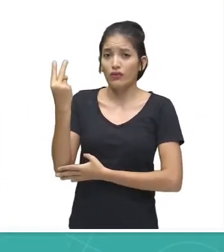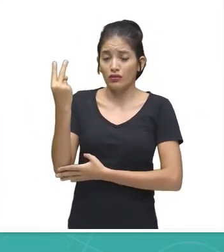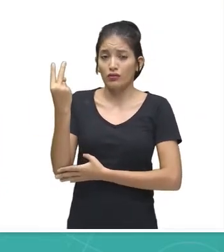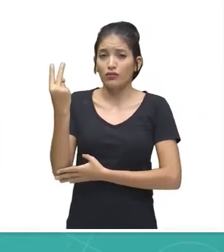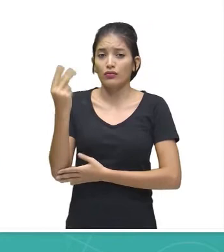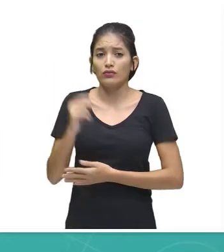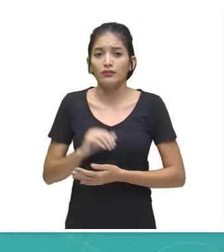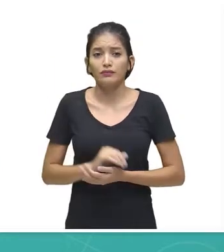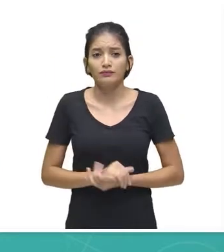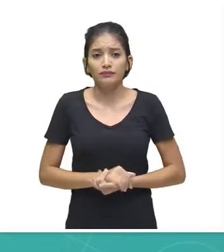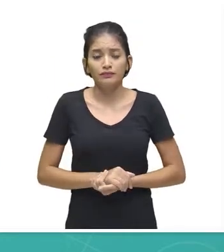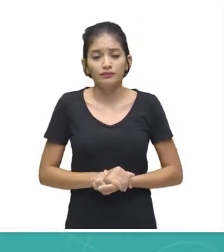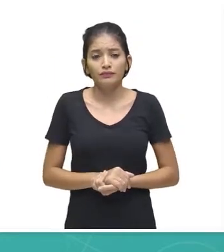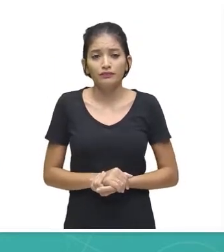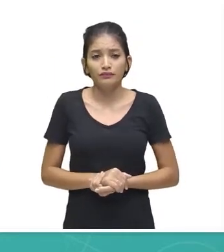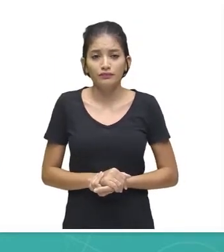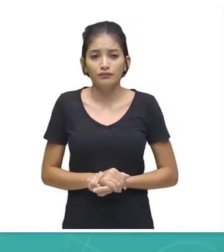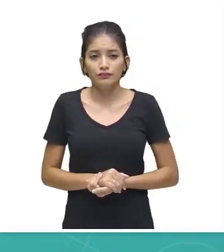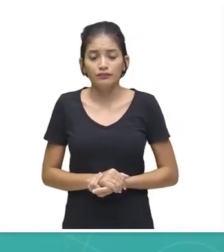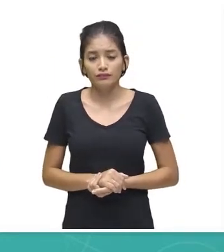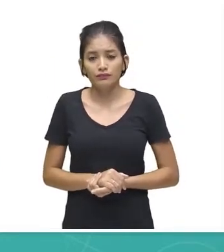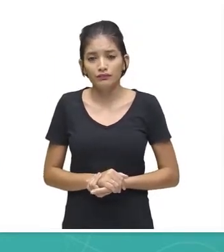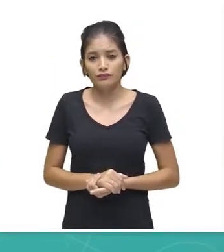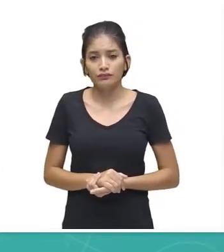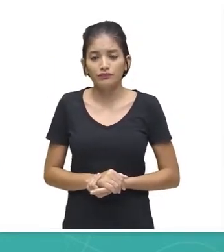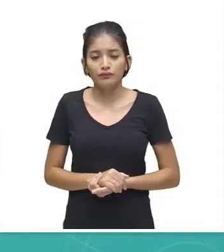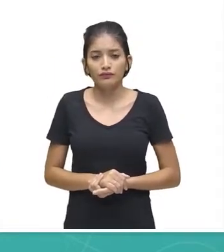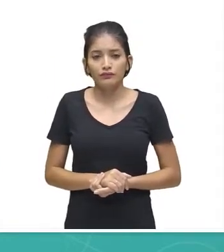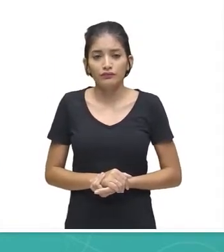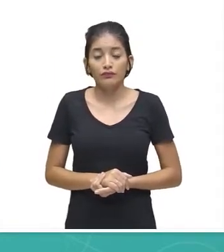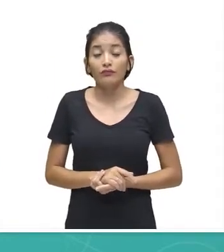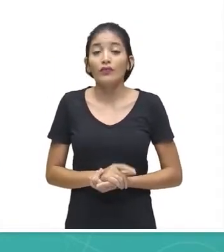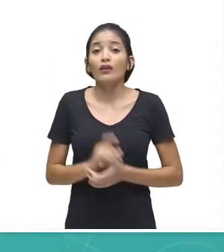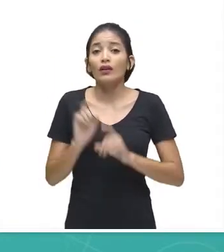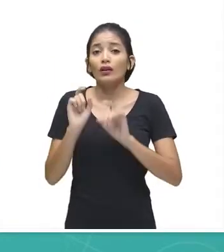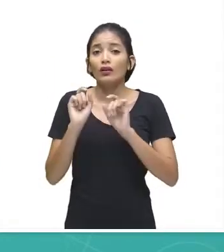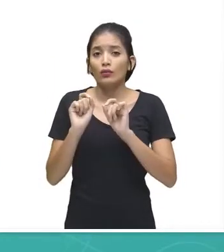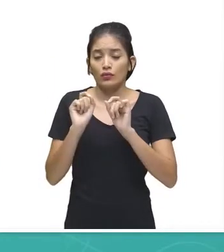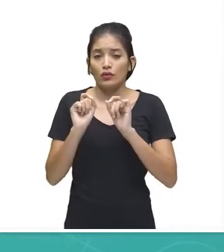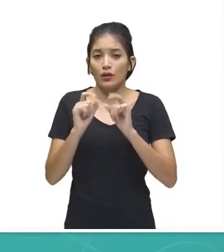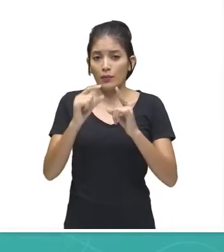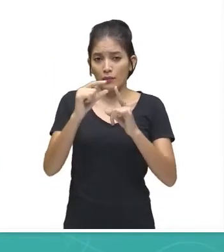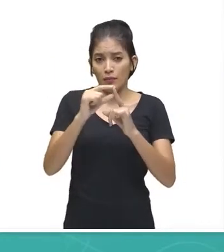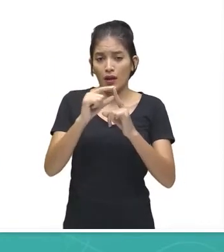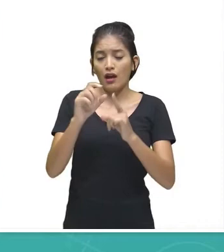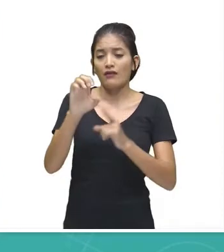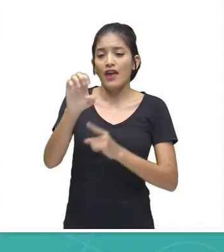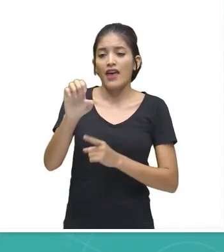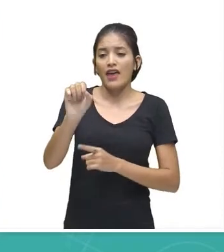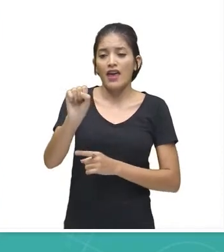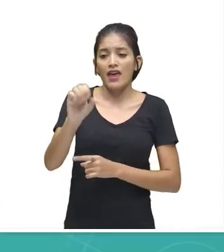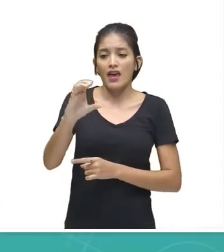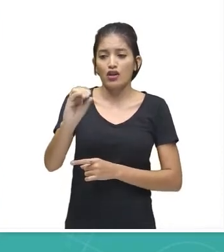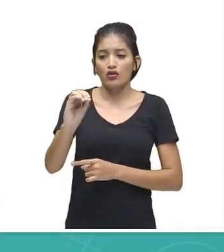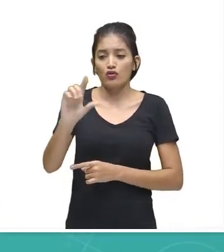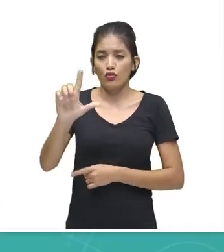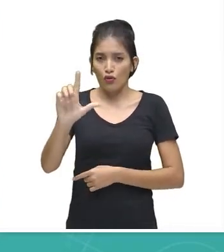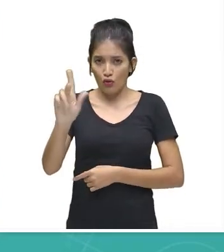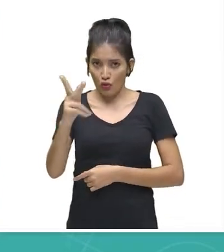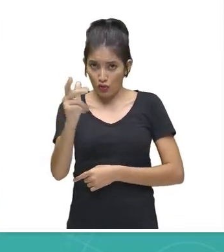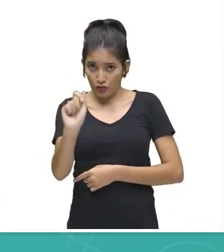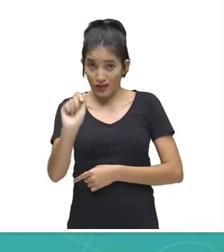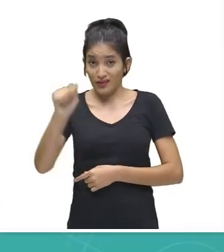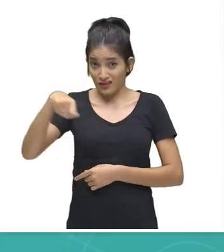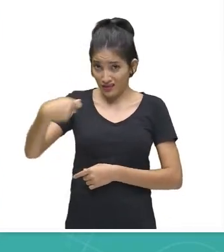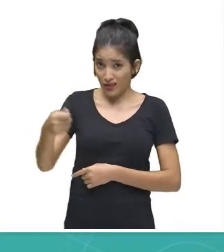próxima cartela, por favor, nós temos a palavra escolha. Quando